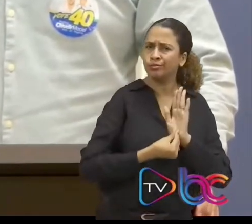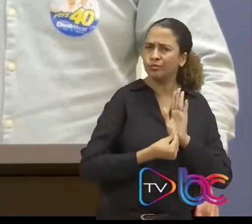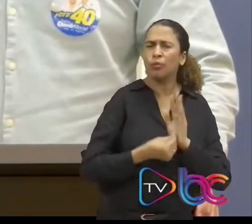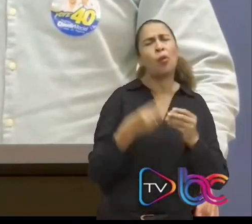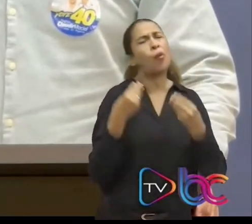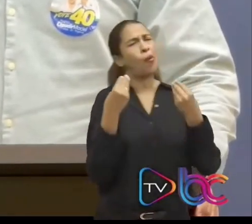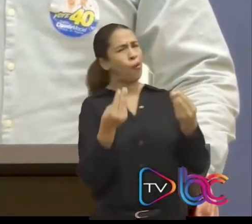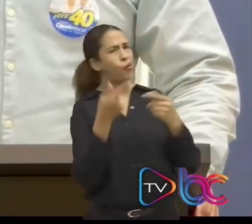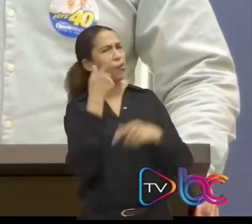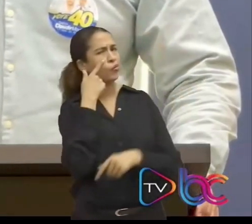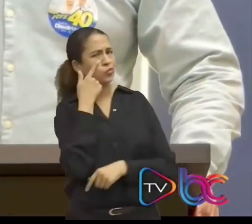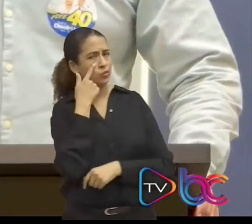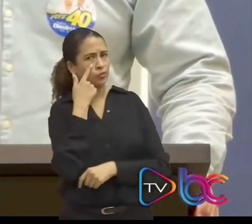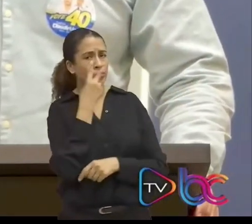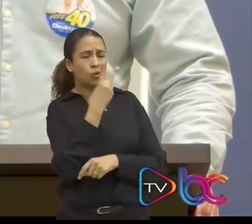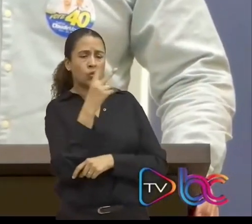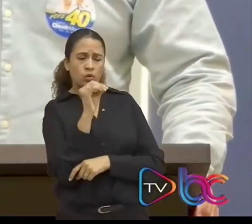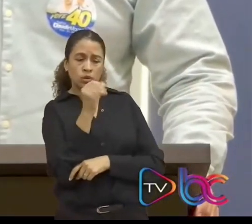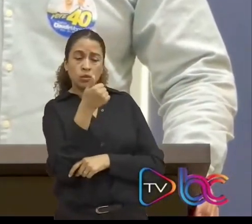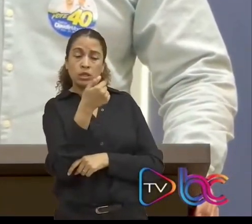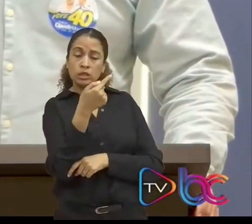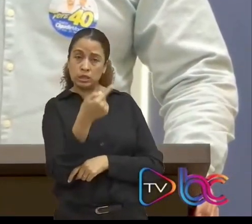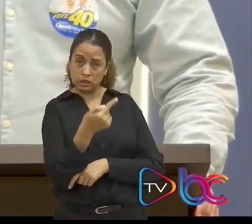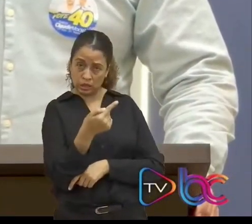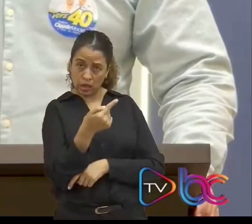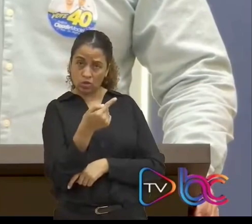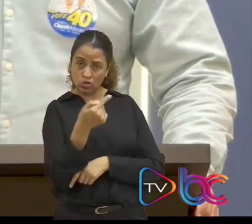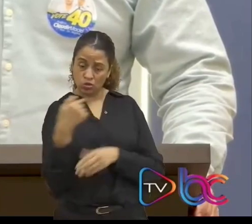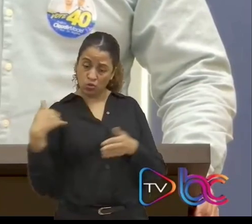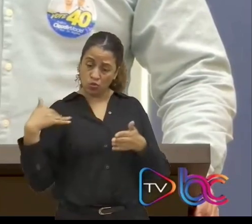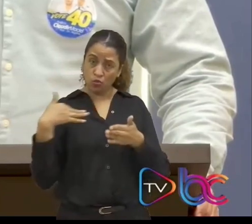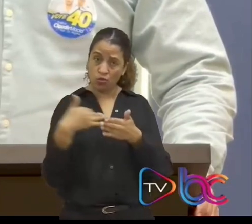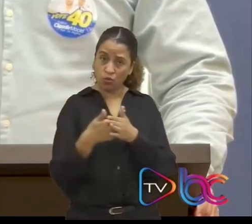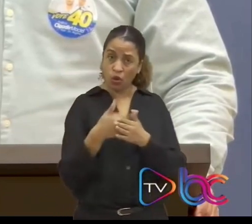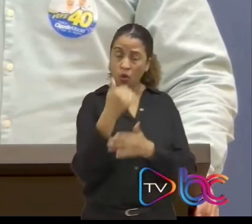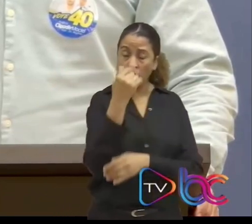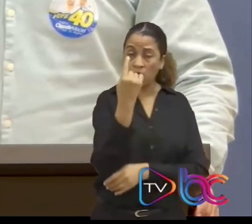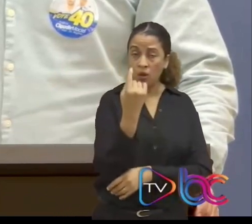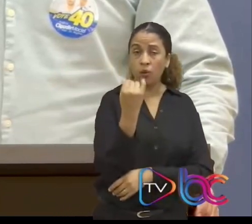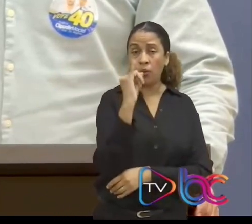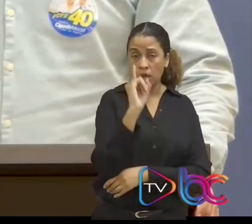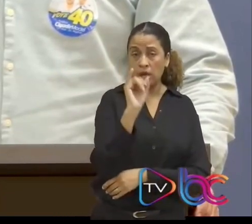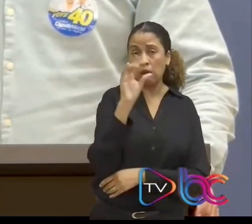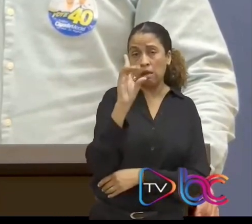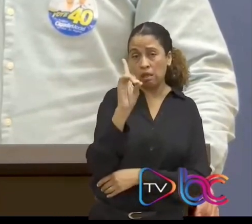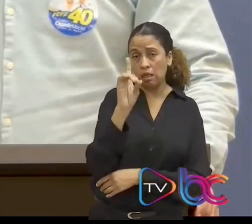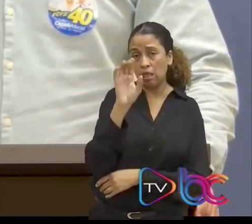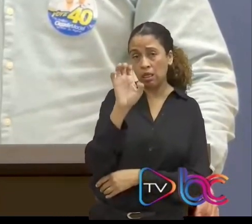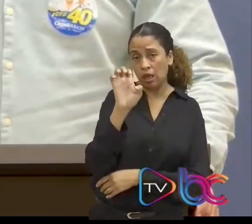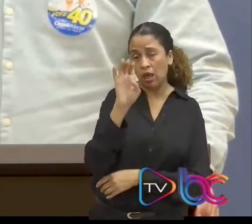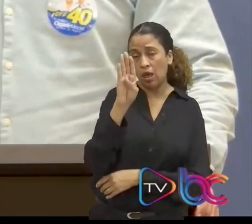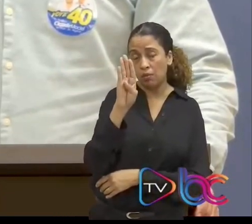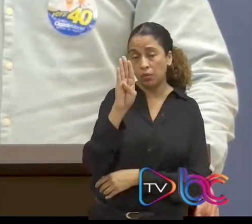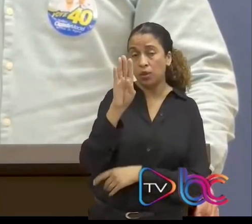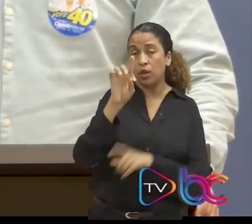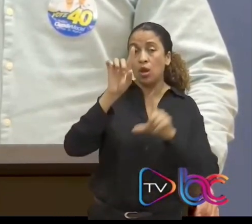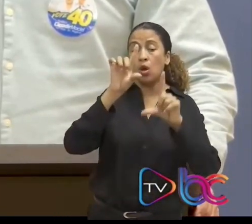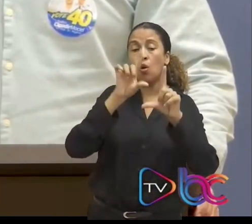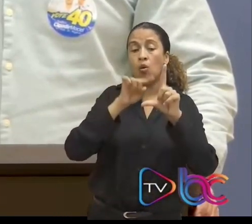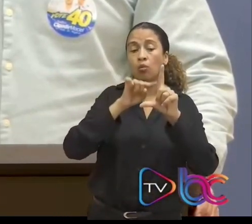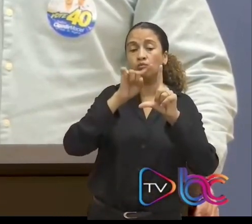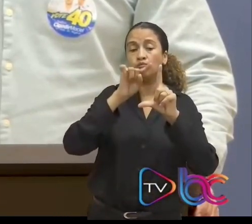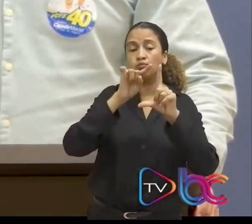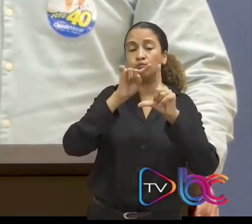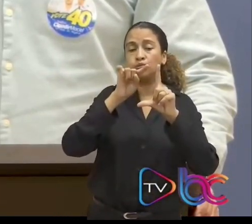contraditório. De 2017 para cá, os índices do IDEB despencaram, fazendo com que muitas crianças,